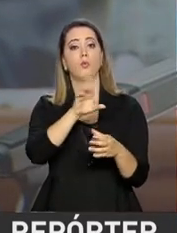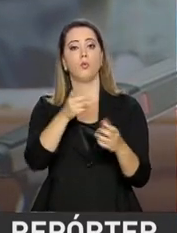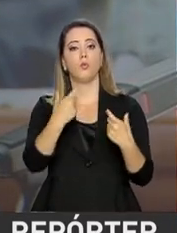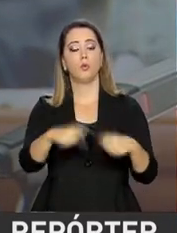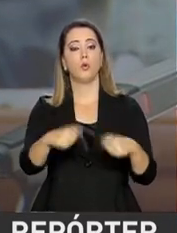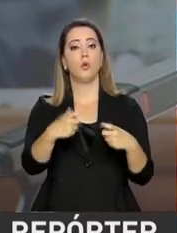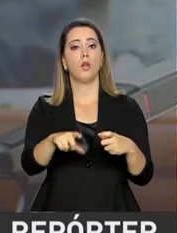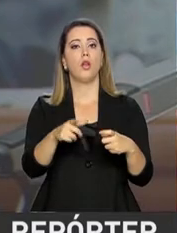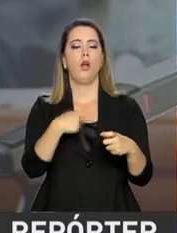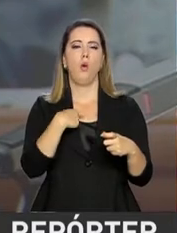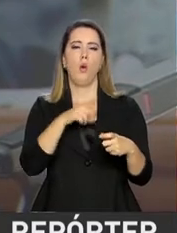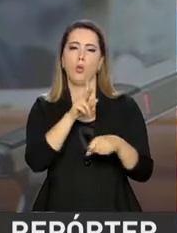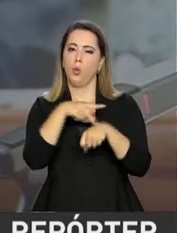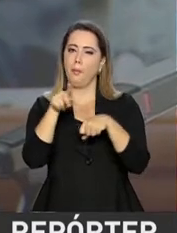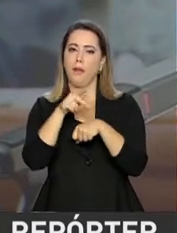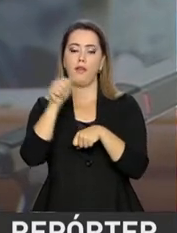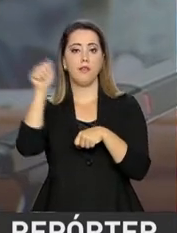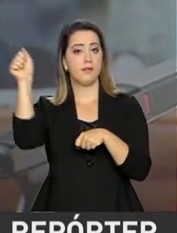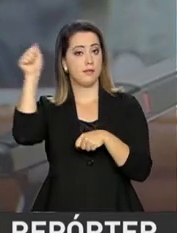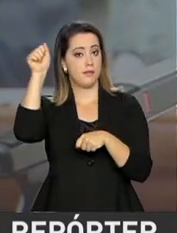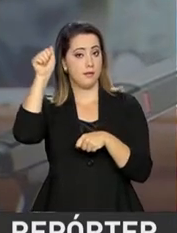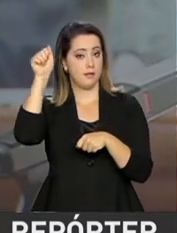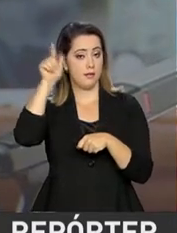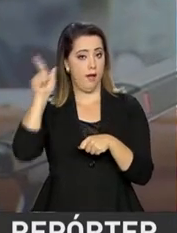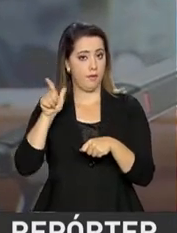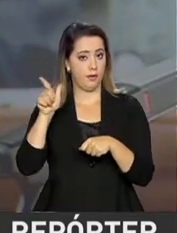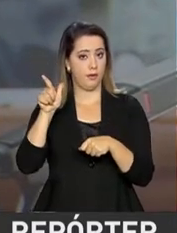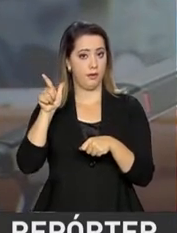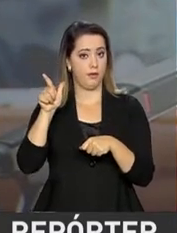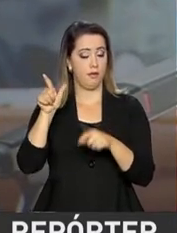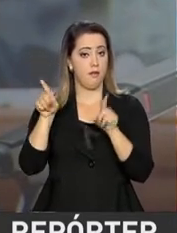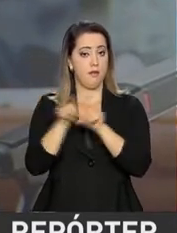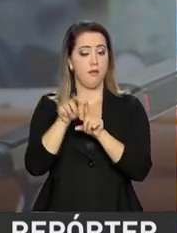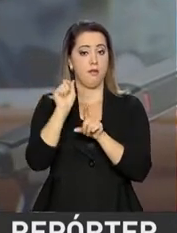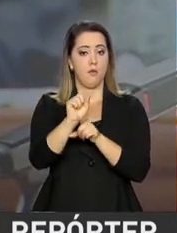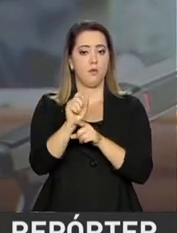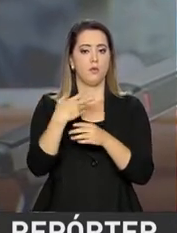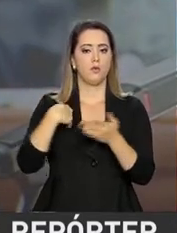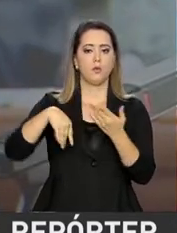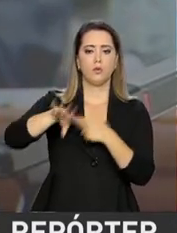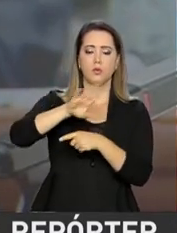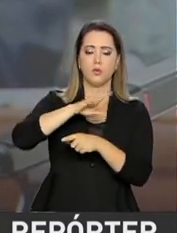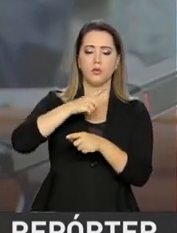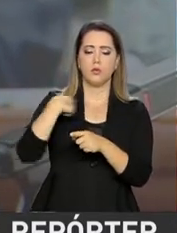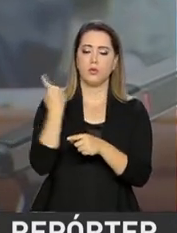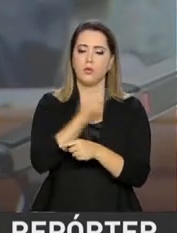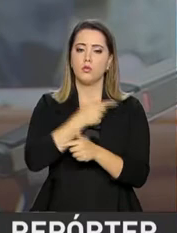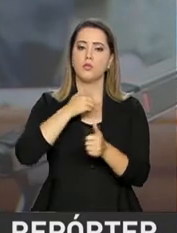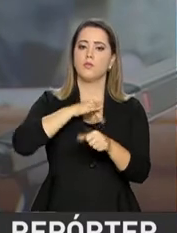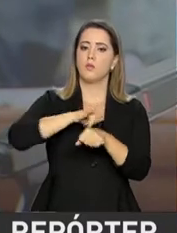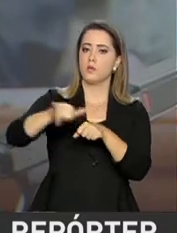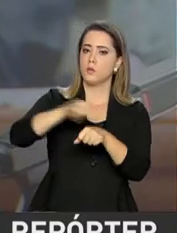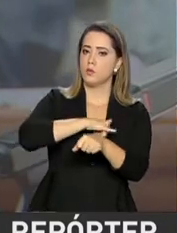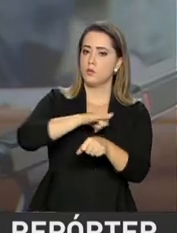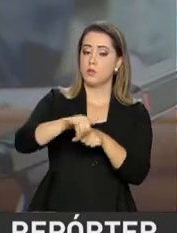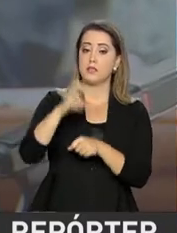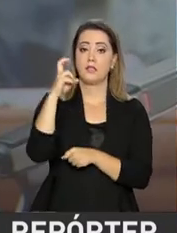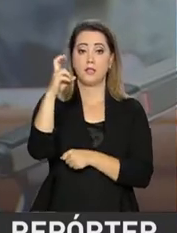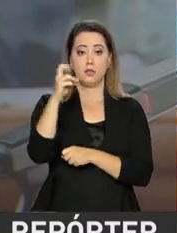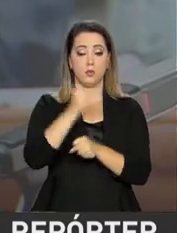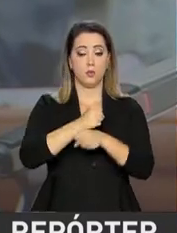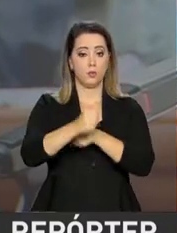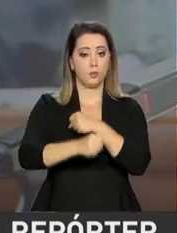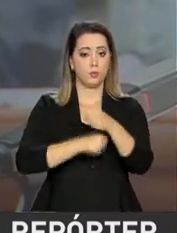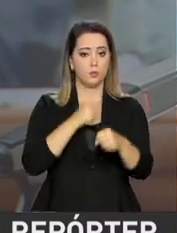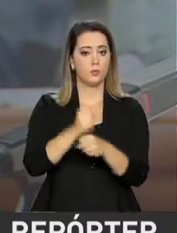áfrica adotamos uma estratégia geral para para os próximos cinco anos que tem por eixo